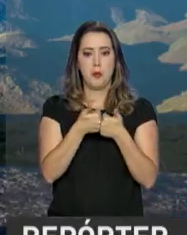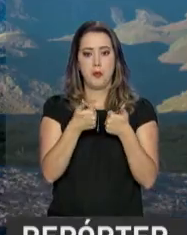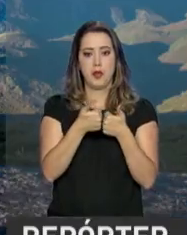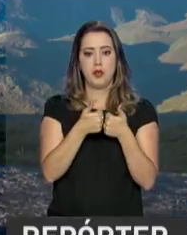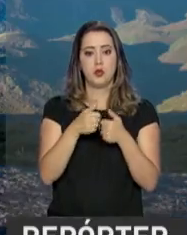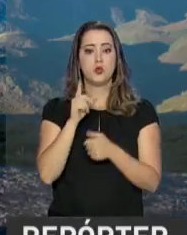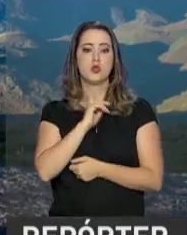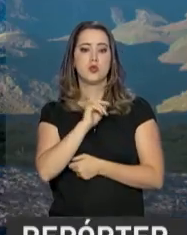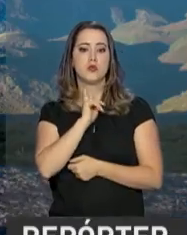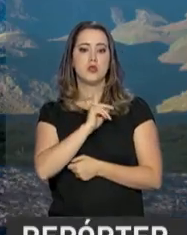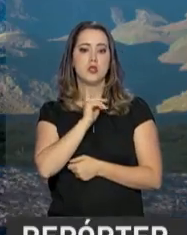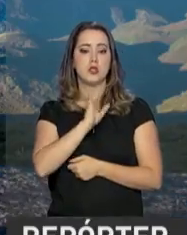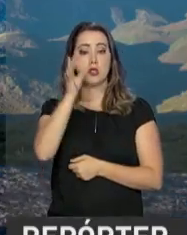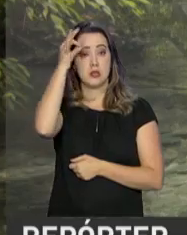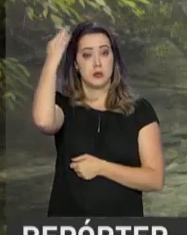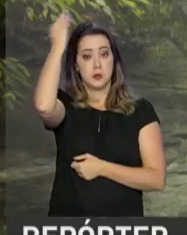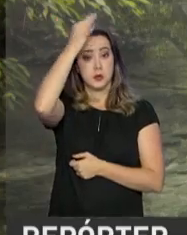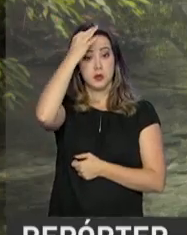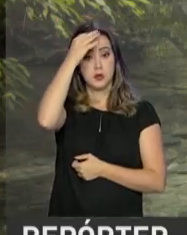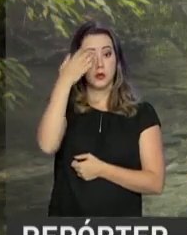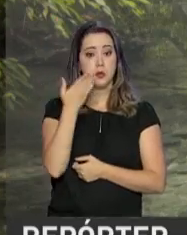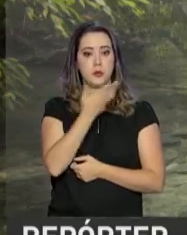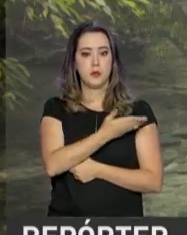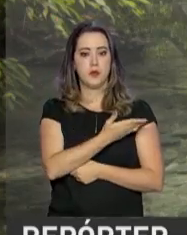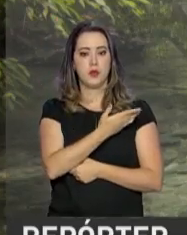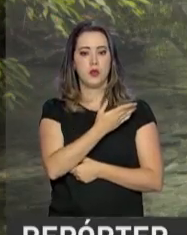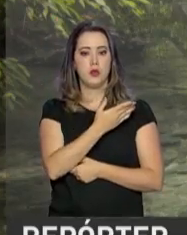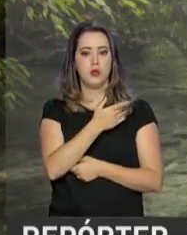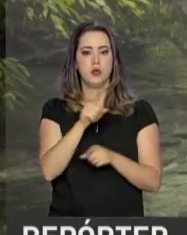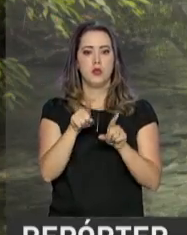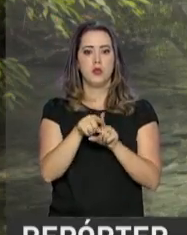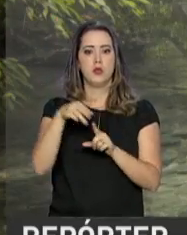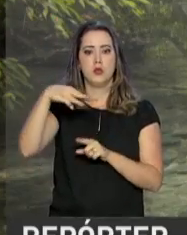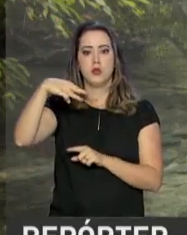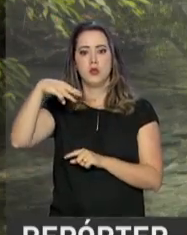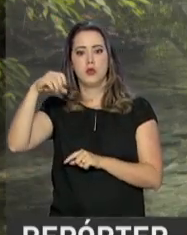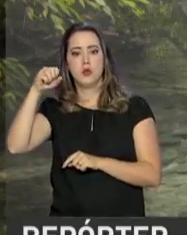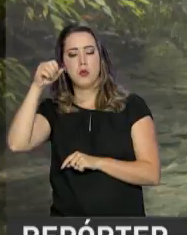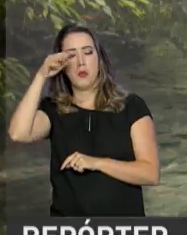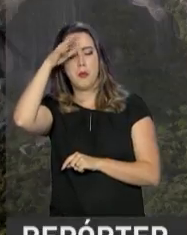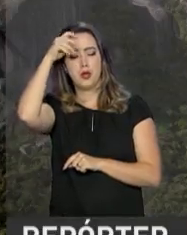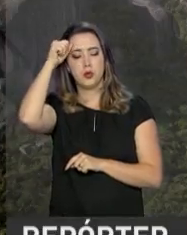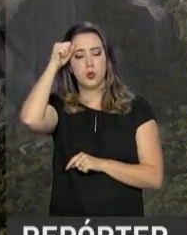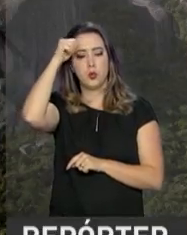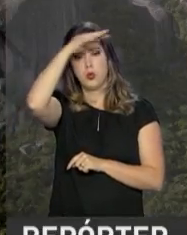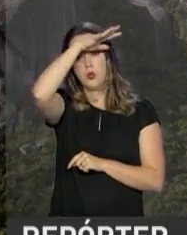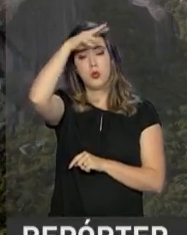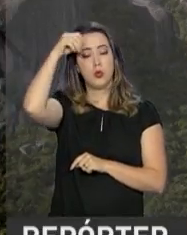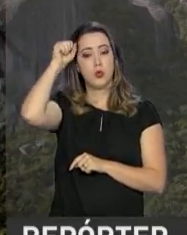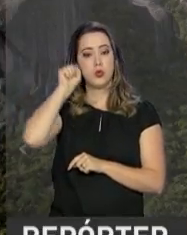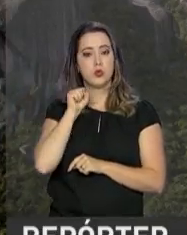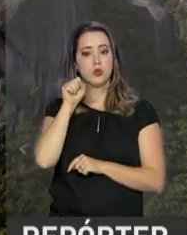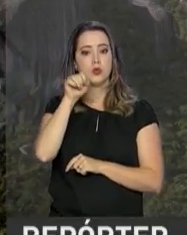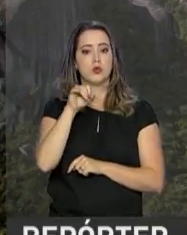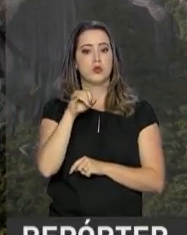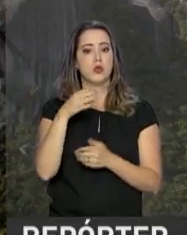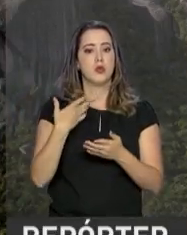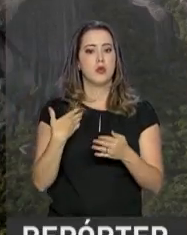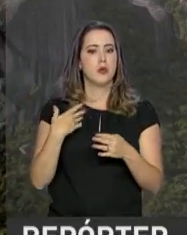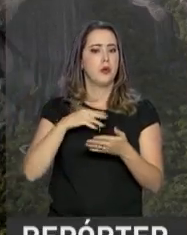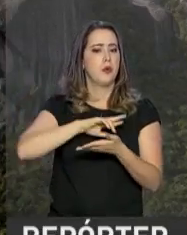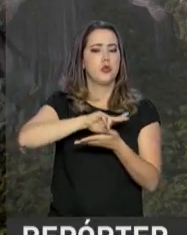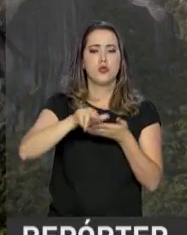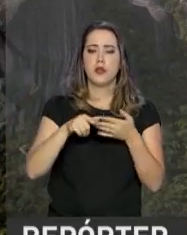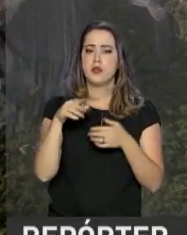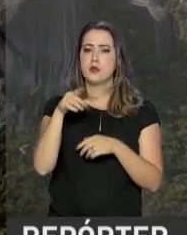de minas gerais e espírito santo serra da bodoquena no mato grosso do sul e itatiaia que se estende por